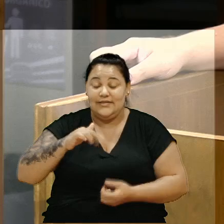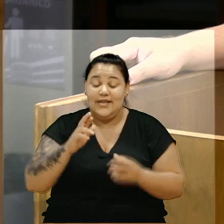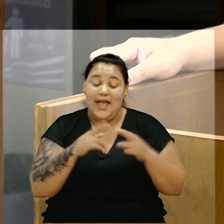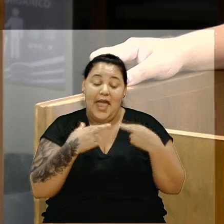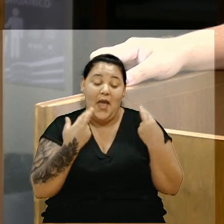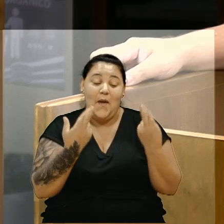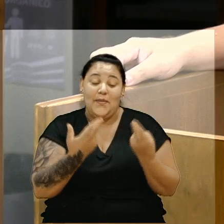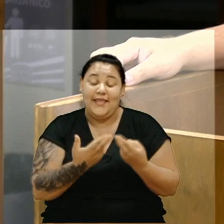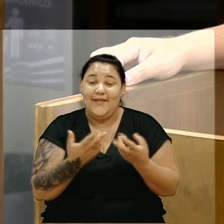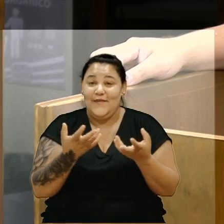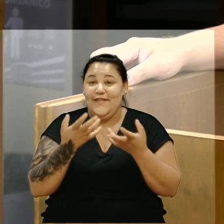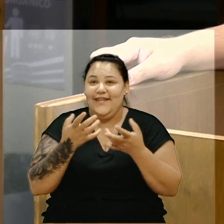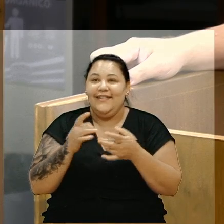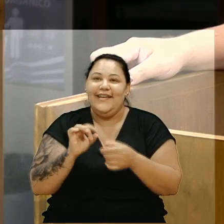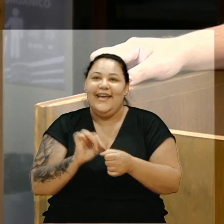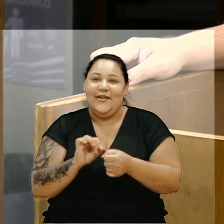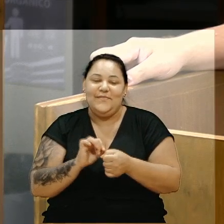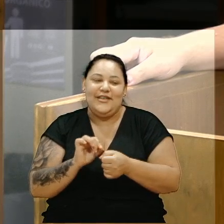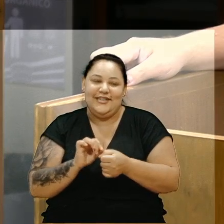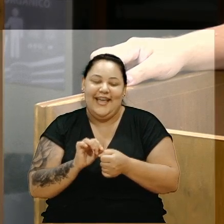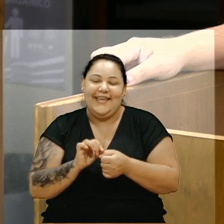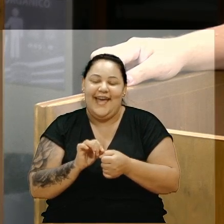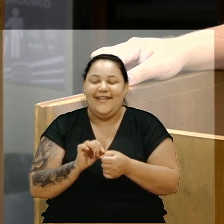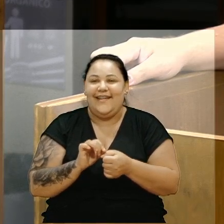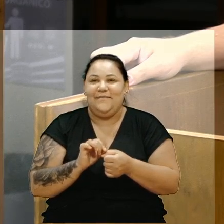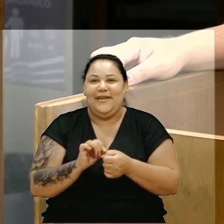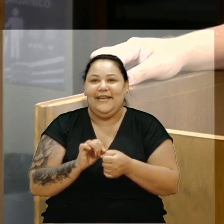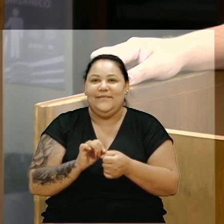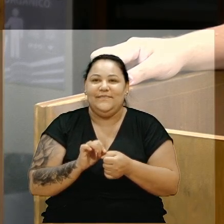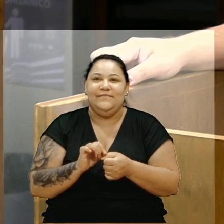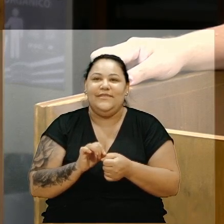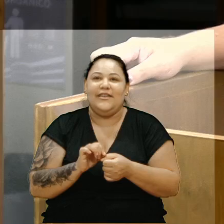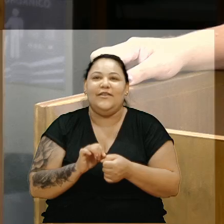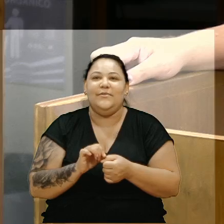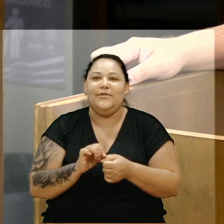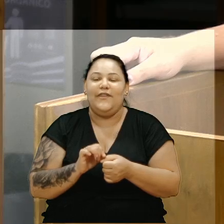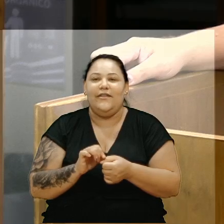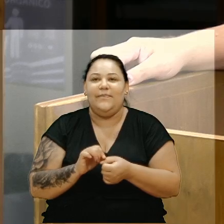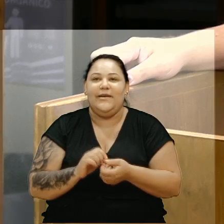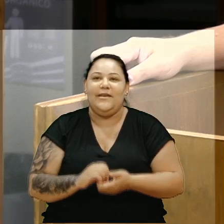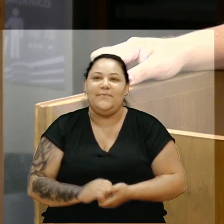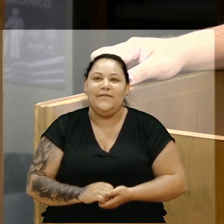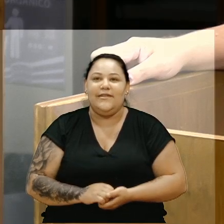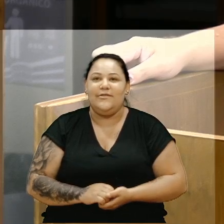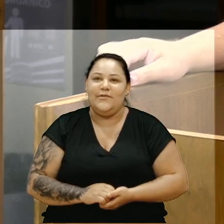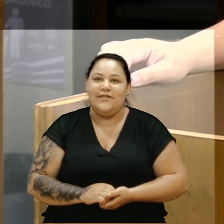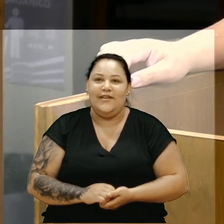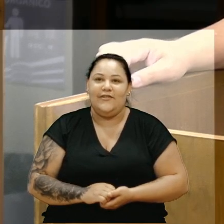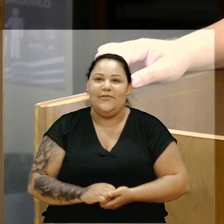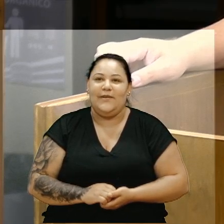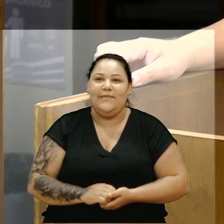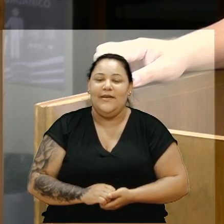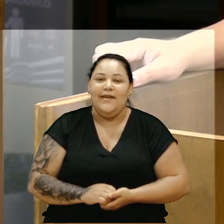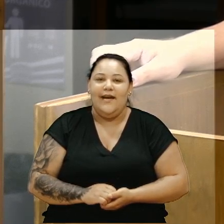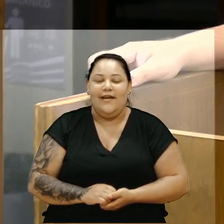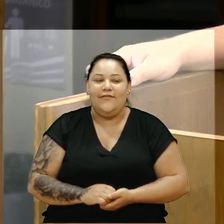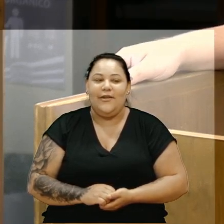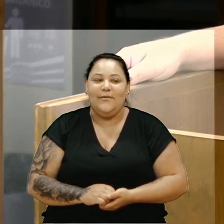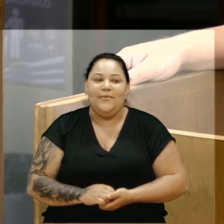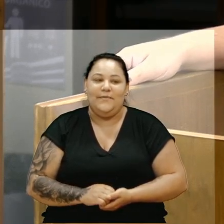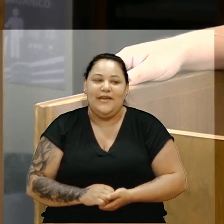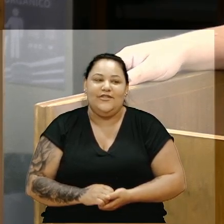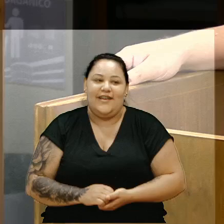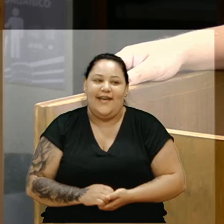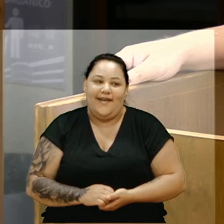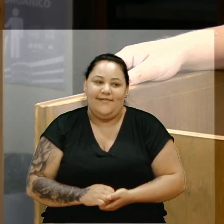do quanto a Câmara de Vereadores amadurece qualquer um que passa por aqui. Visão que normalmente nós temos diferente do